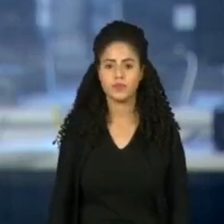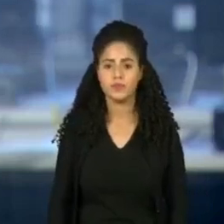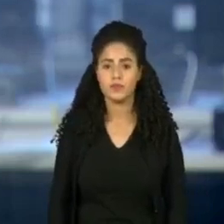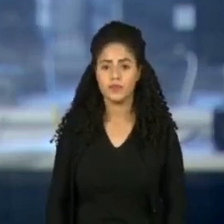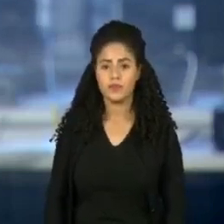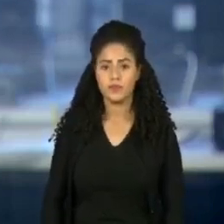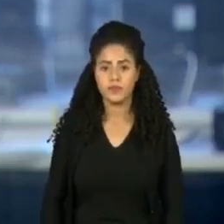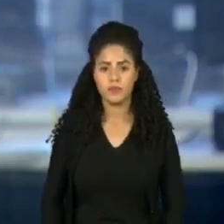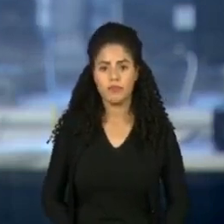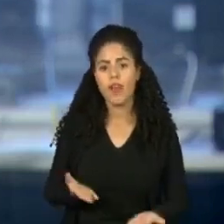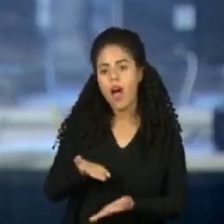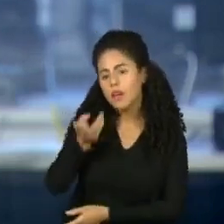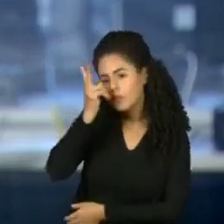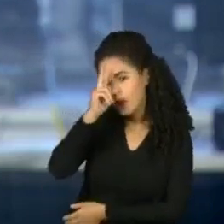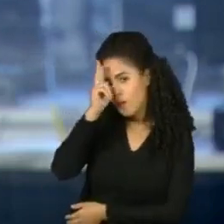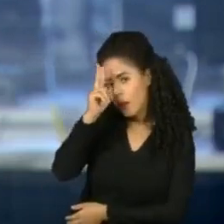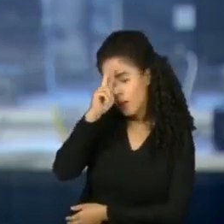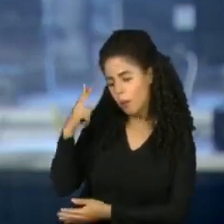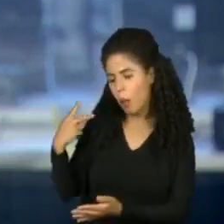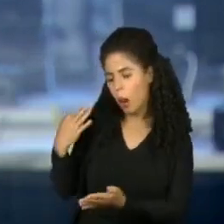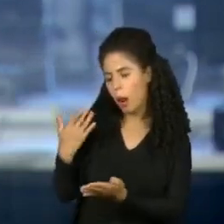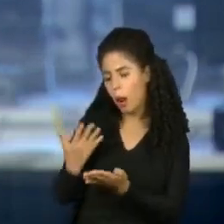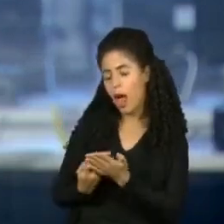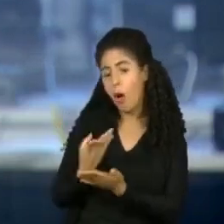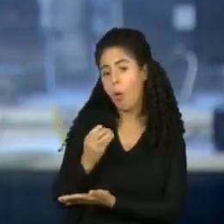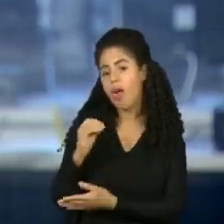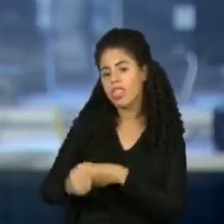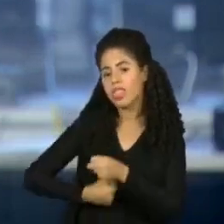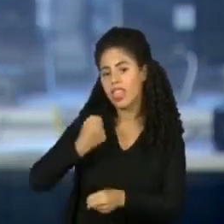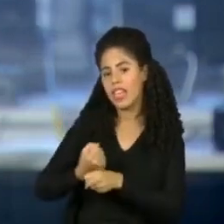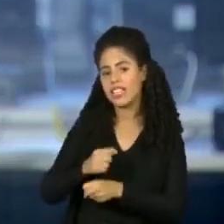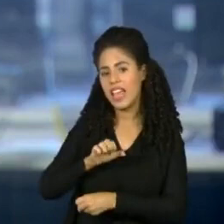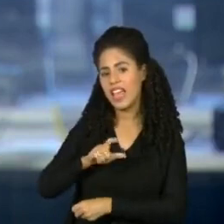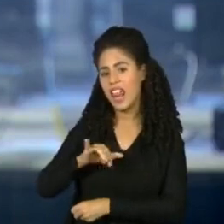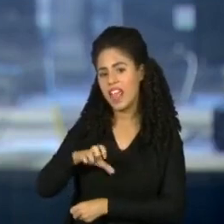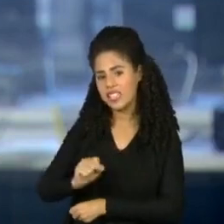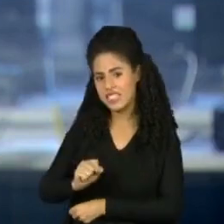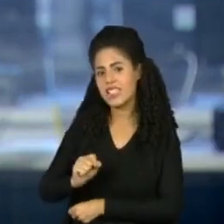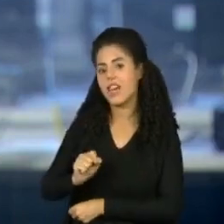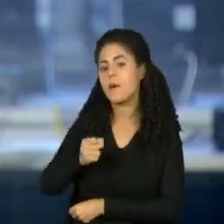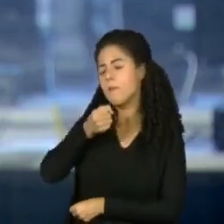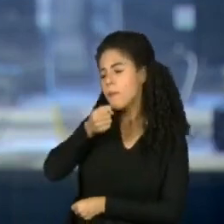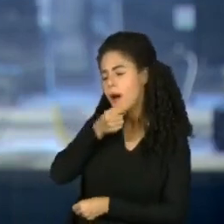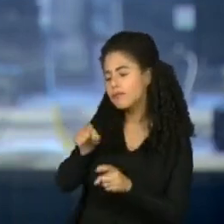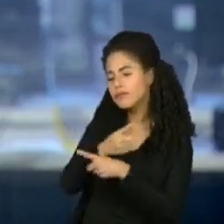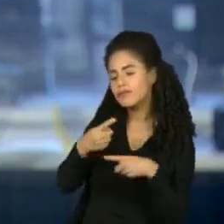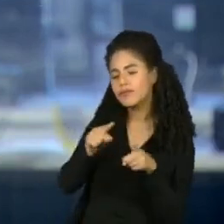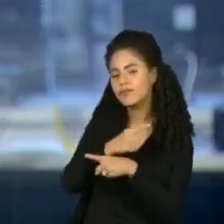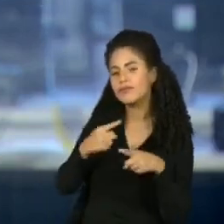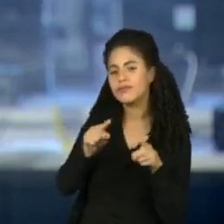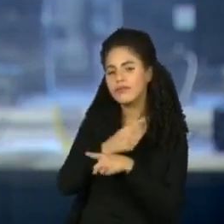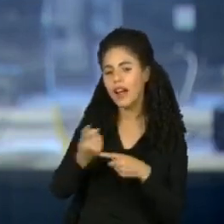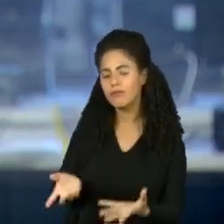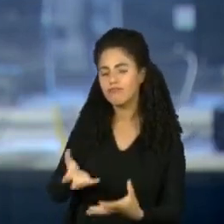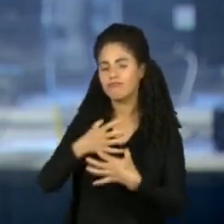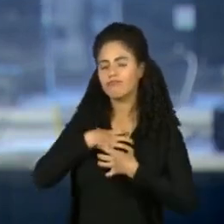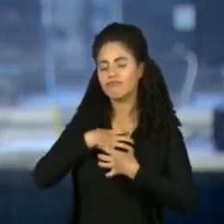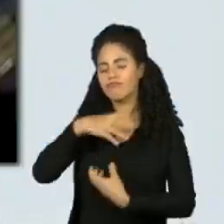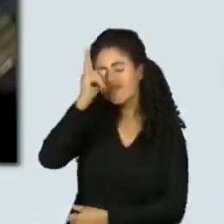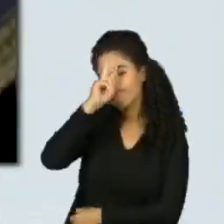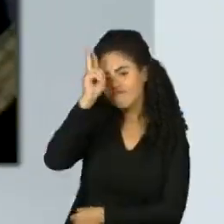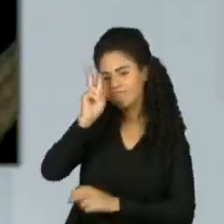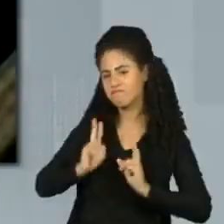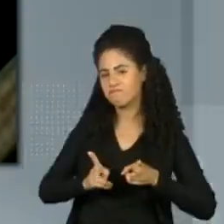Hoje, lembramos os 40 anos da morte de Elis Regina. A voz da cantora ainda soa forte e presente.